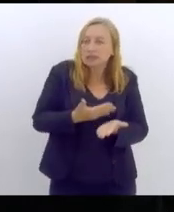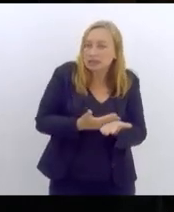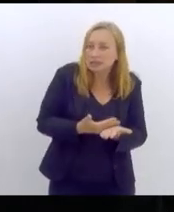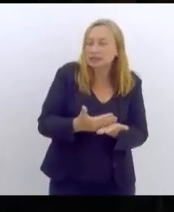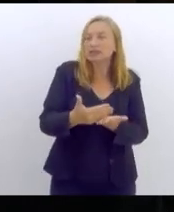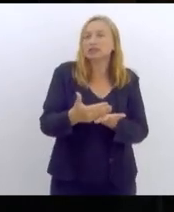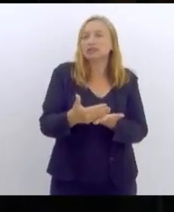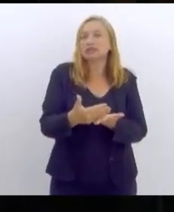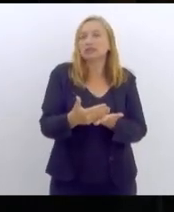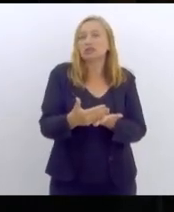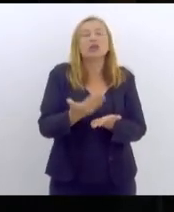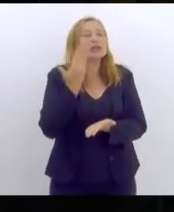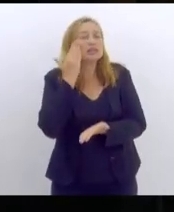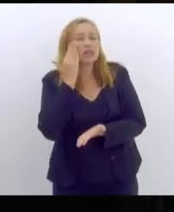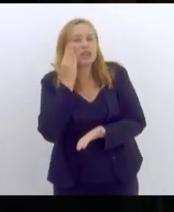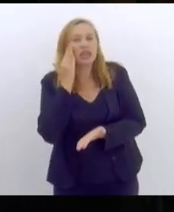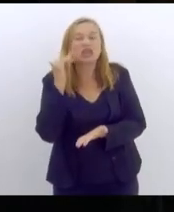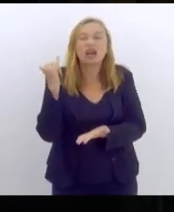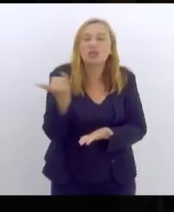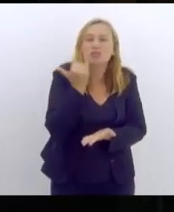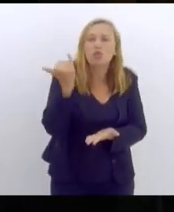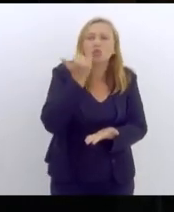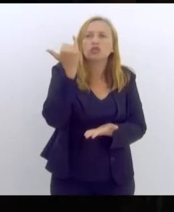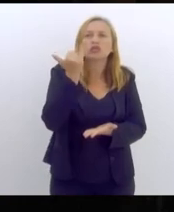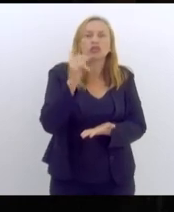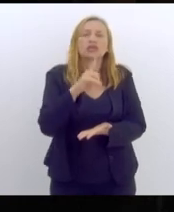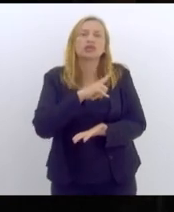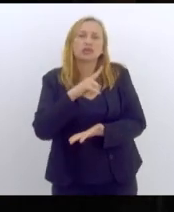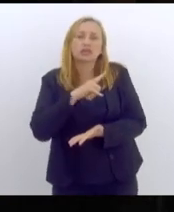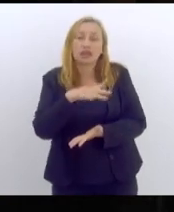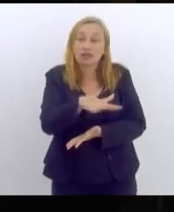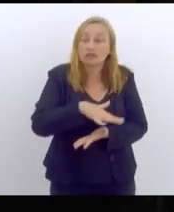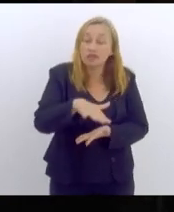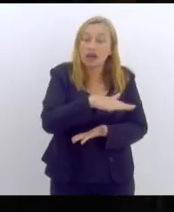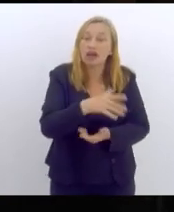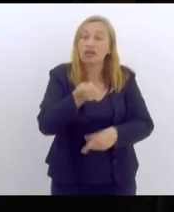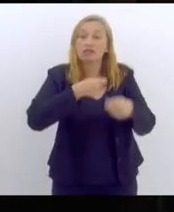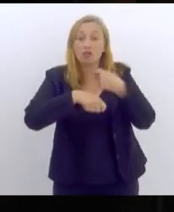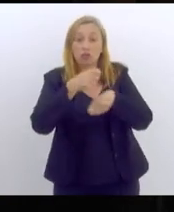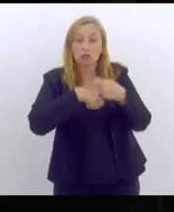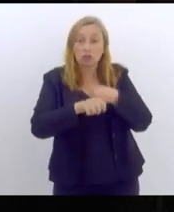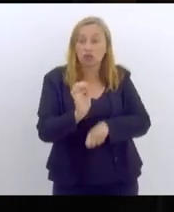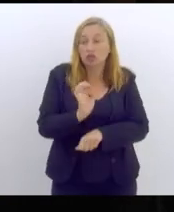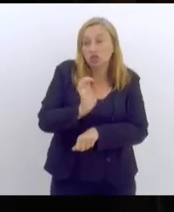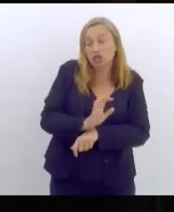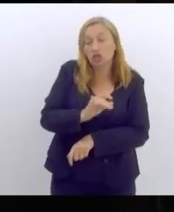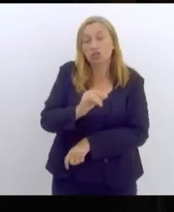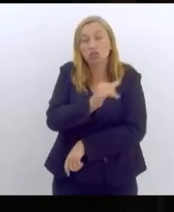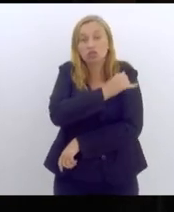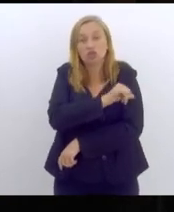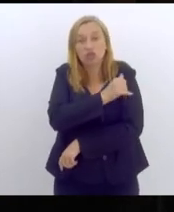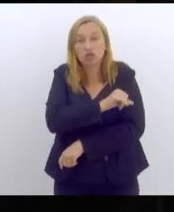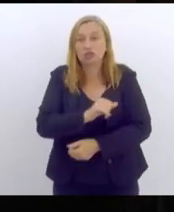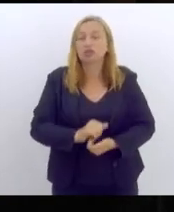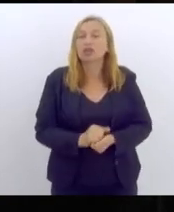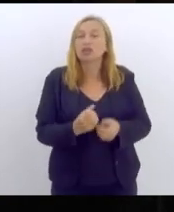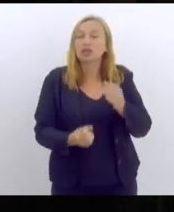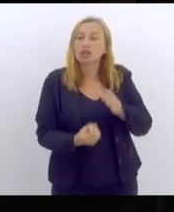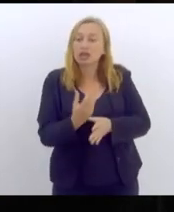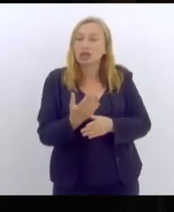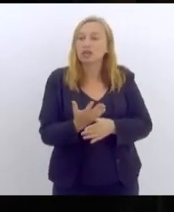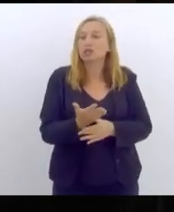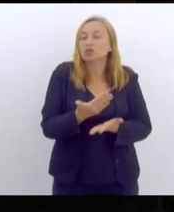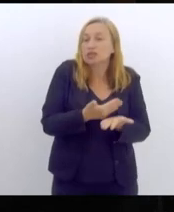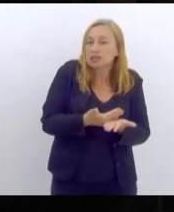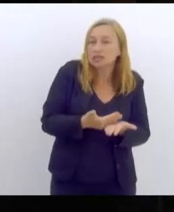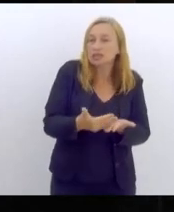inicial, entendendo a importância que tem esse setor e essa economia para o nosso Estado do Rio de Janeiro, criando